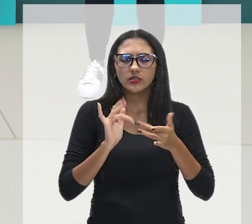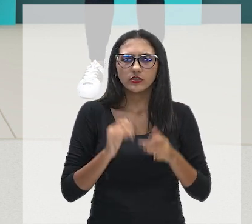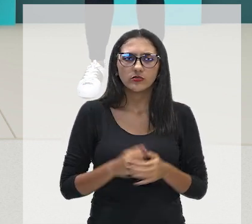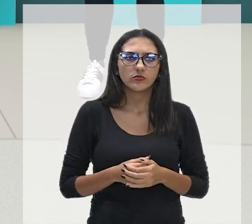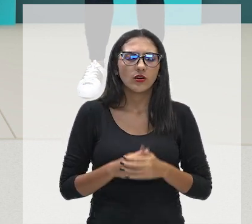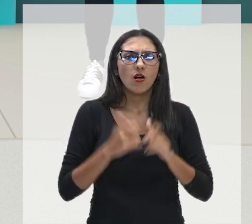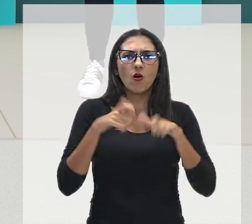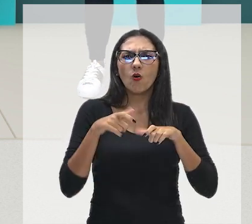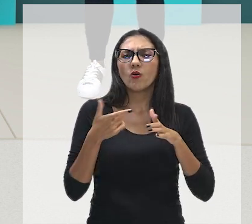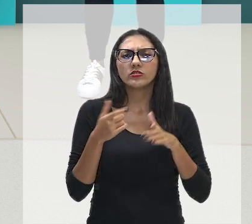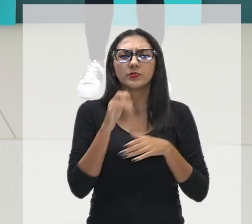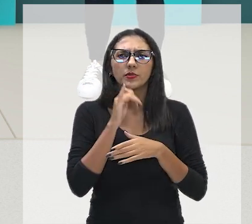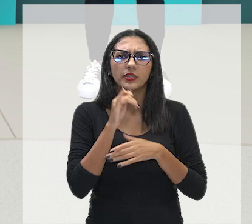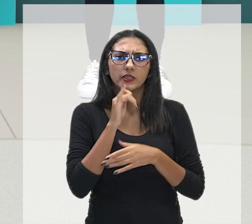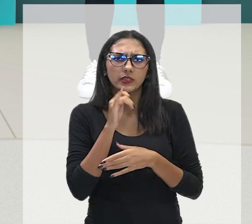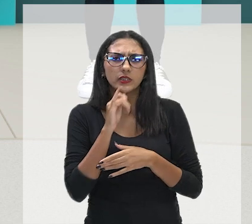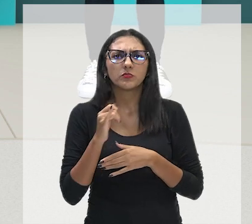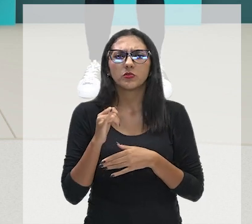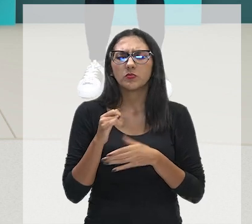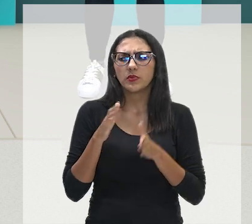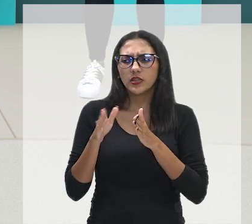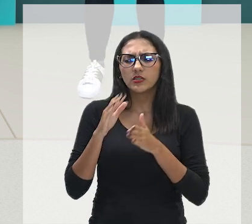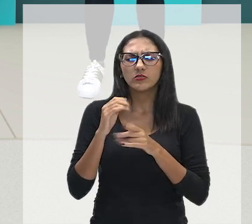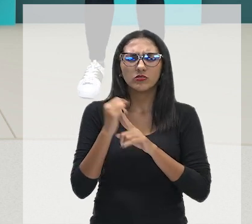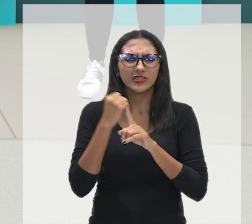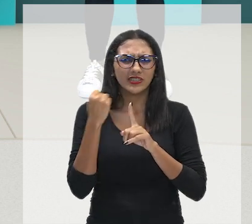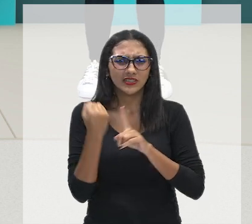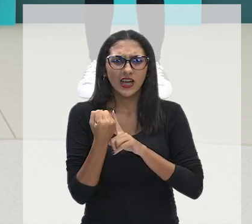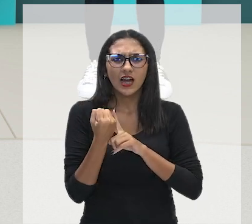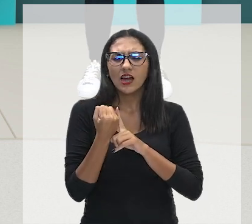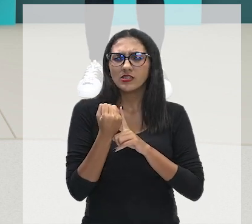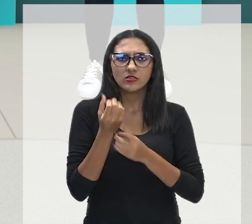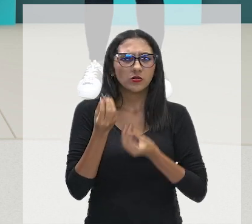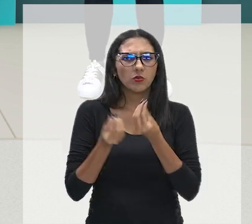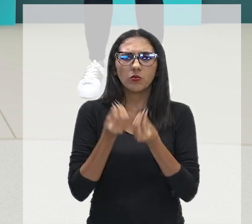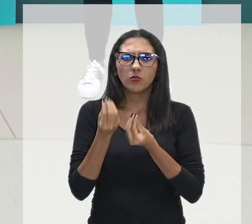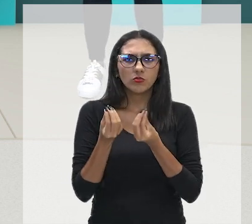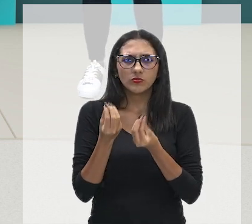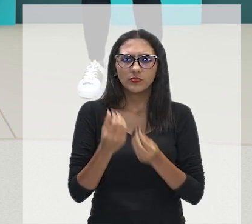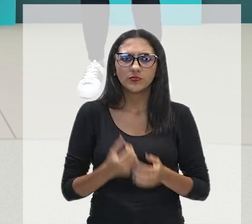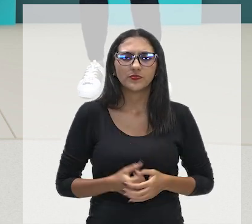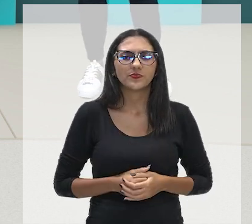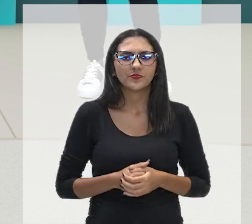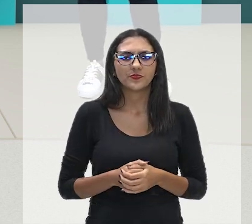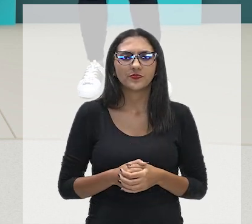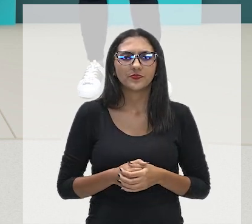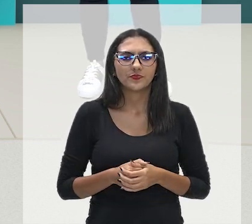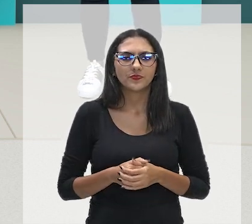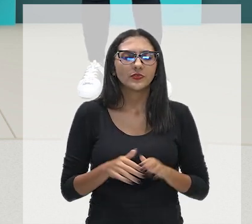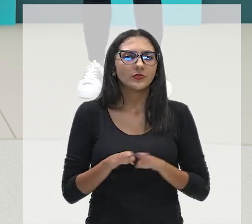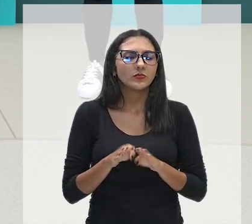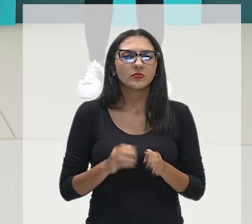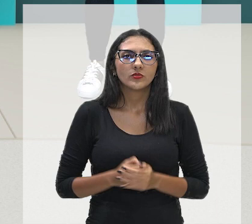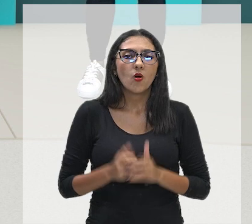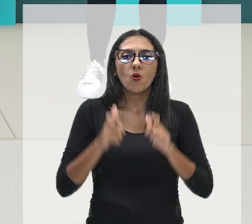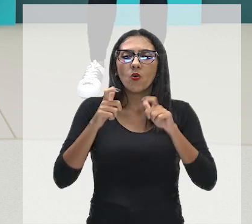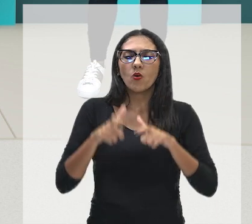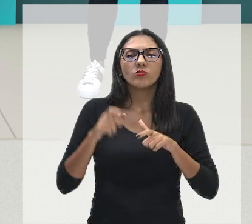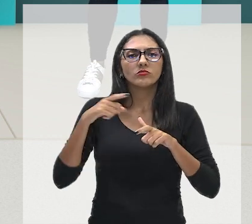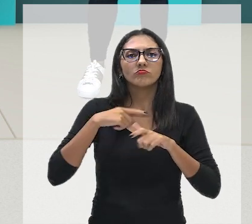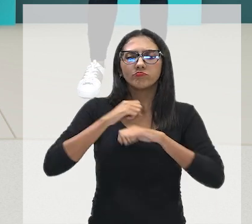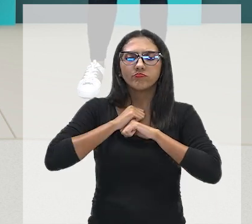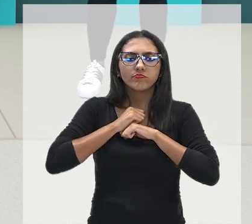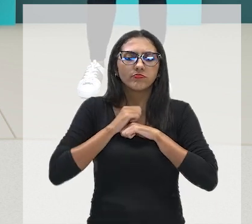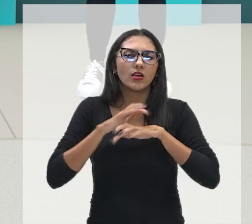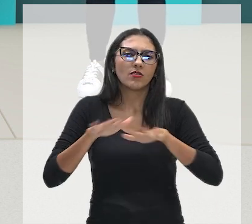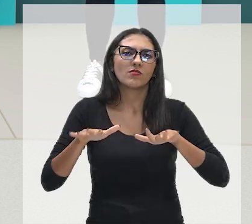acontecendo na sociedade, né, enquanto o texto foi escrito? E onde ele está sendo divulgado?